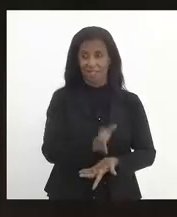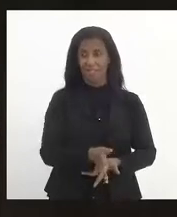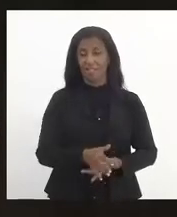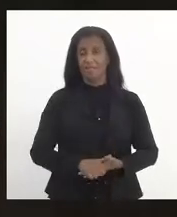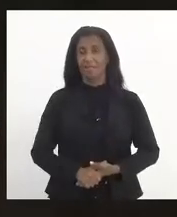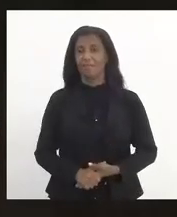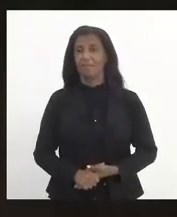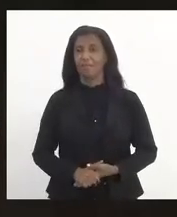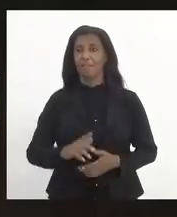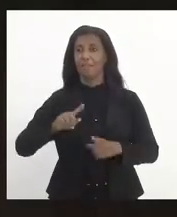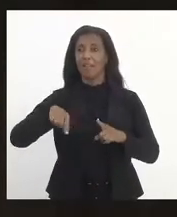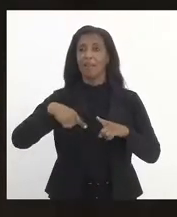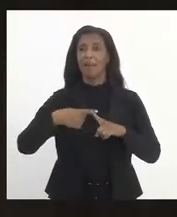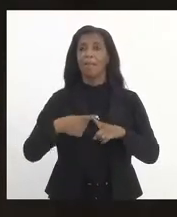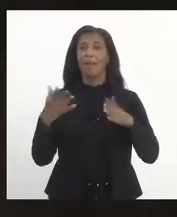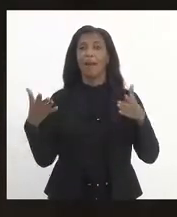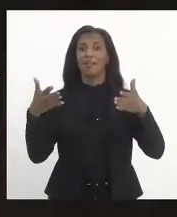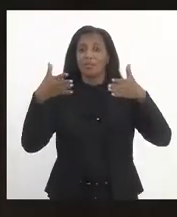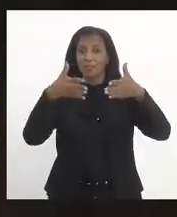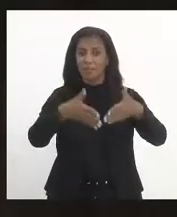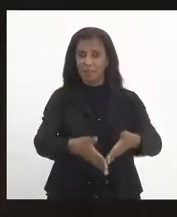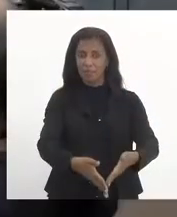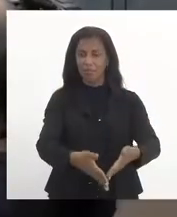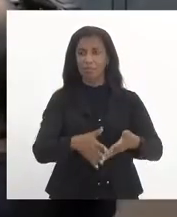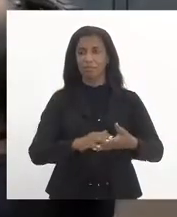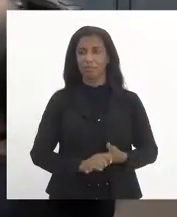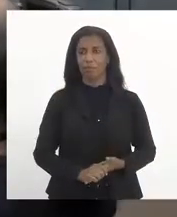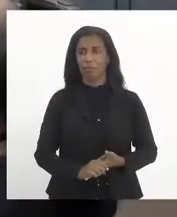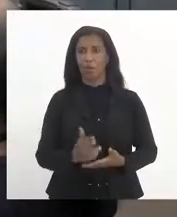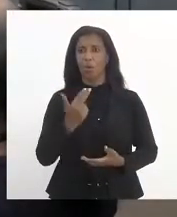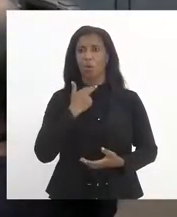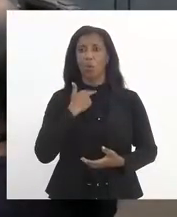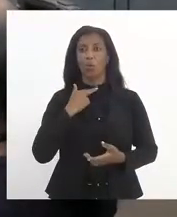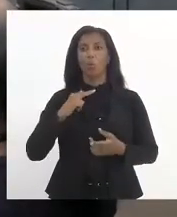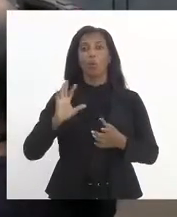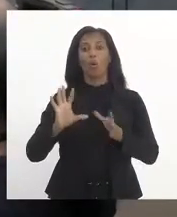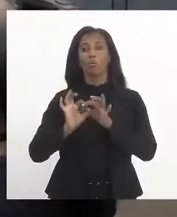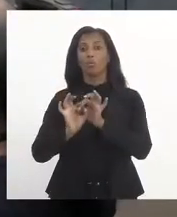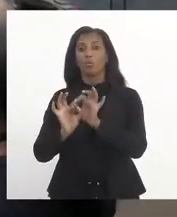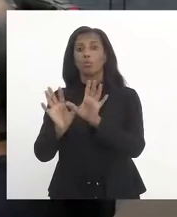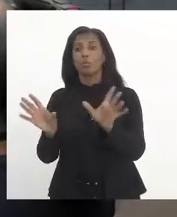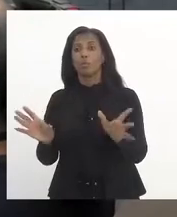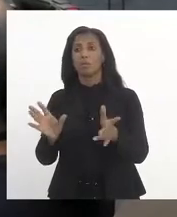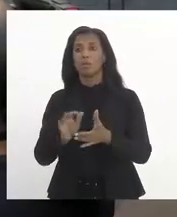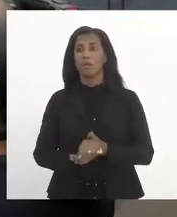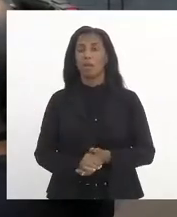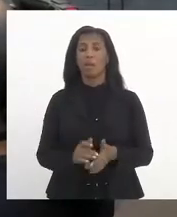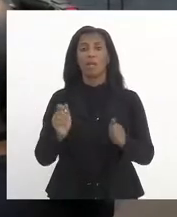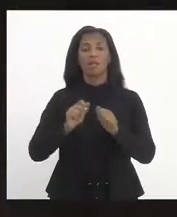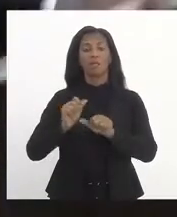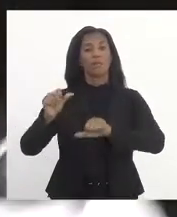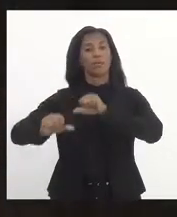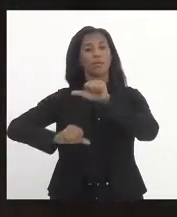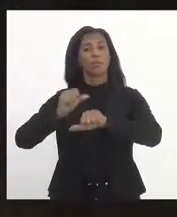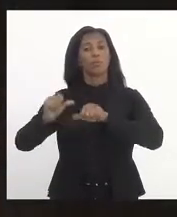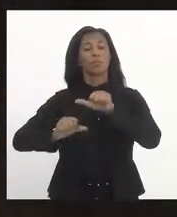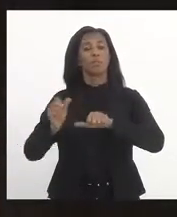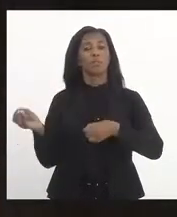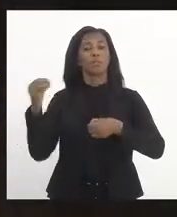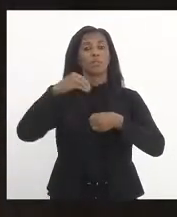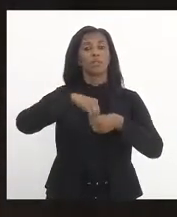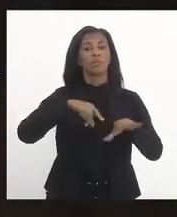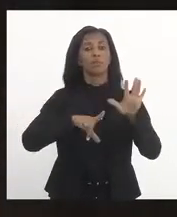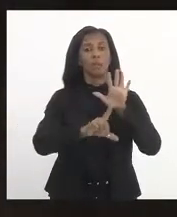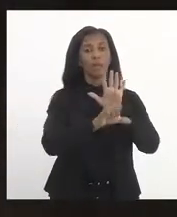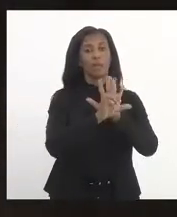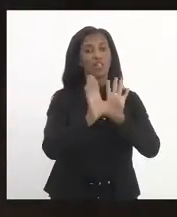que é mais específico. Eu não posso autorizar que se faça uma mudança dentro da lei orgânica onde